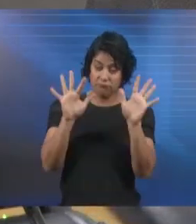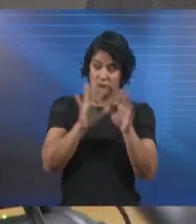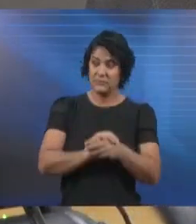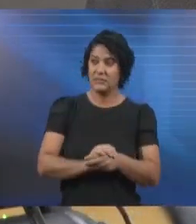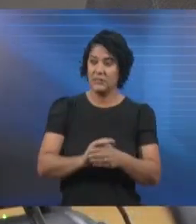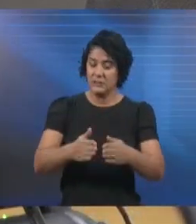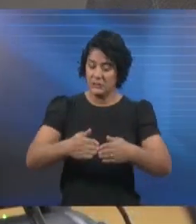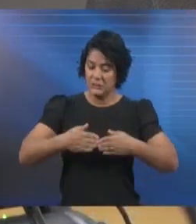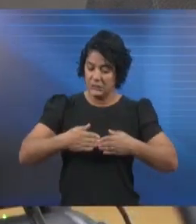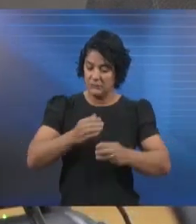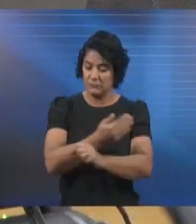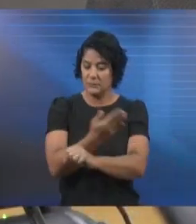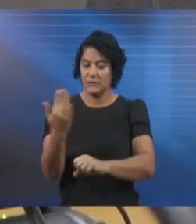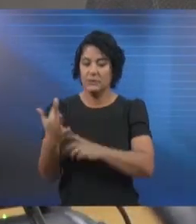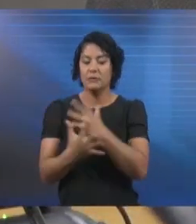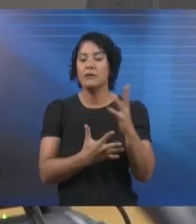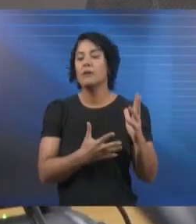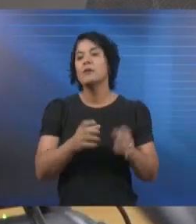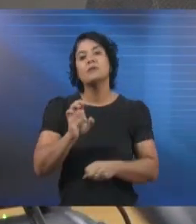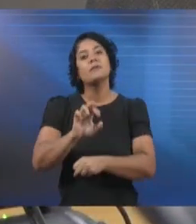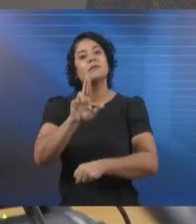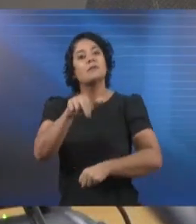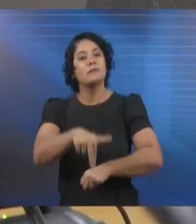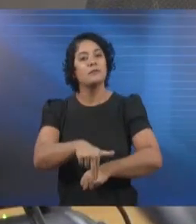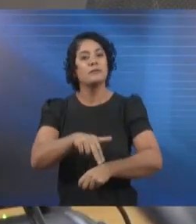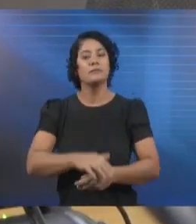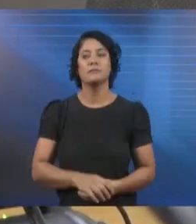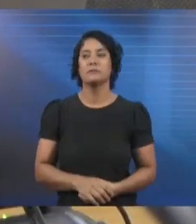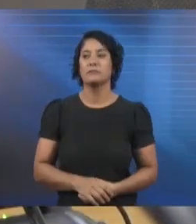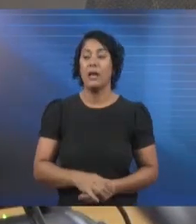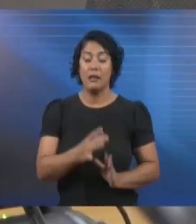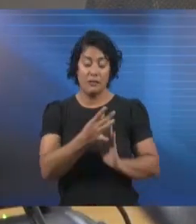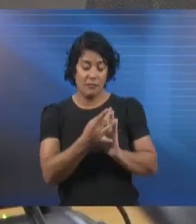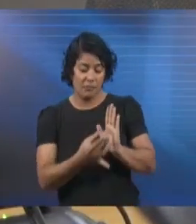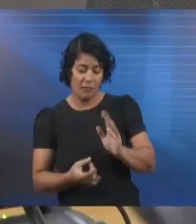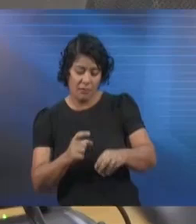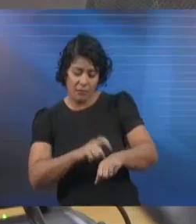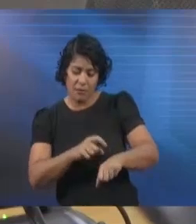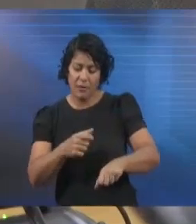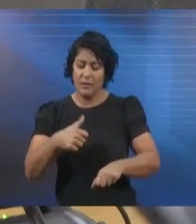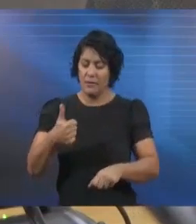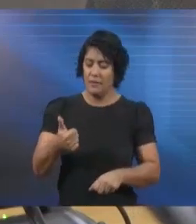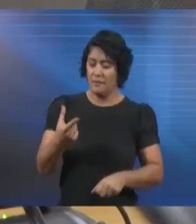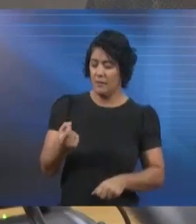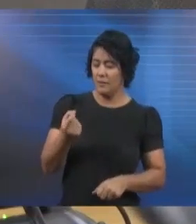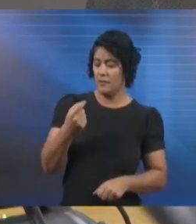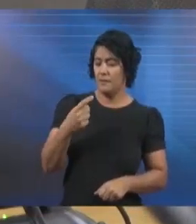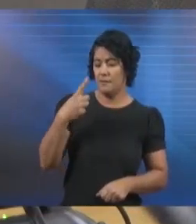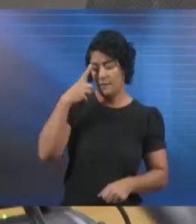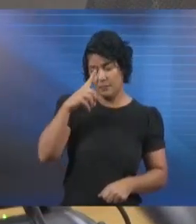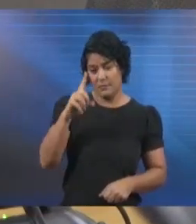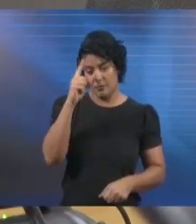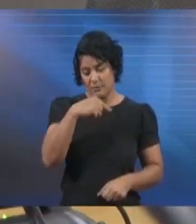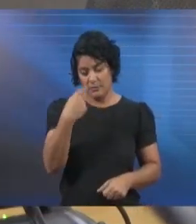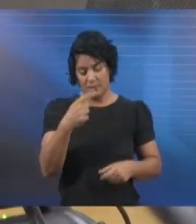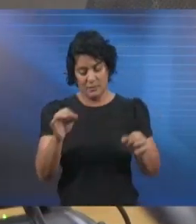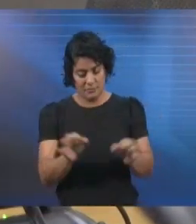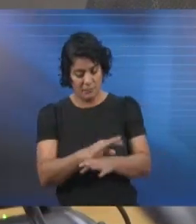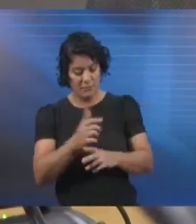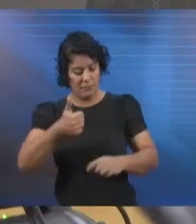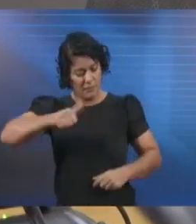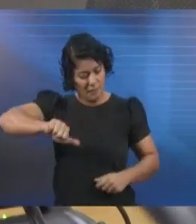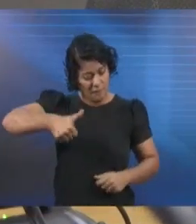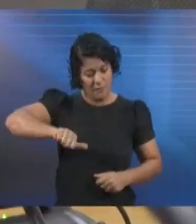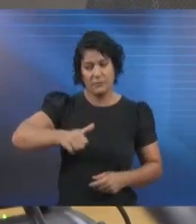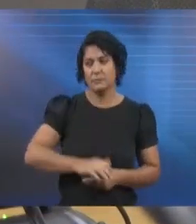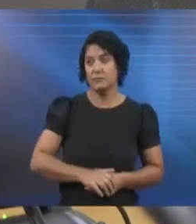de licenciamento Ambiental do Estado do Rio Grande do Norte a definição de um prazo de 120 dias para a conclusão de análise